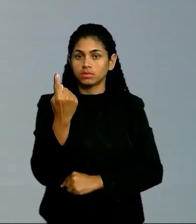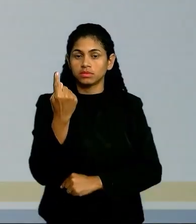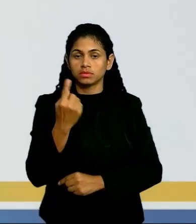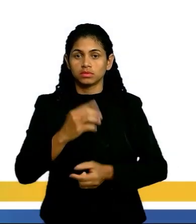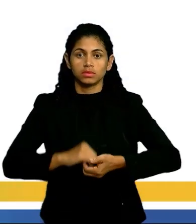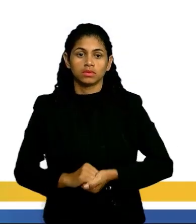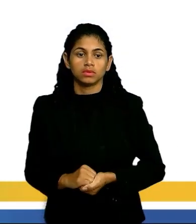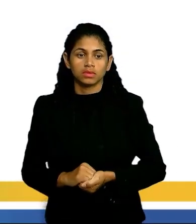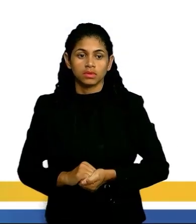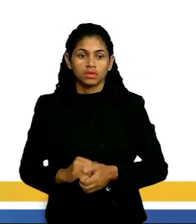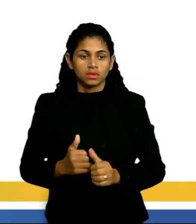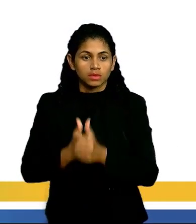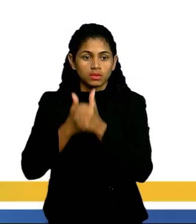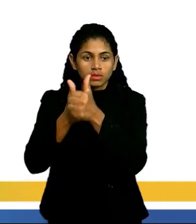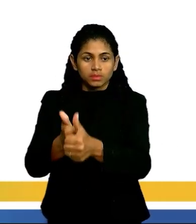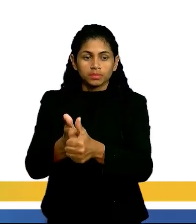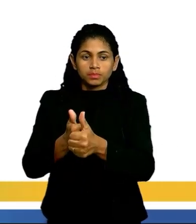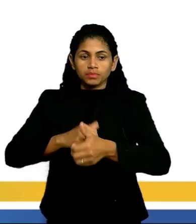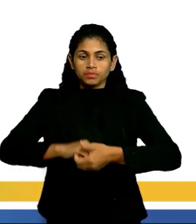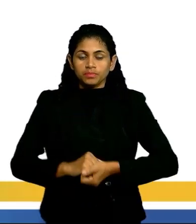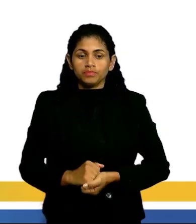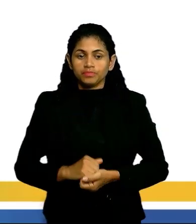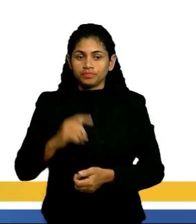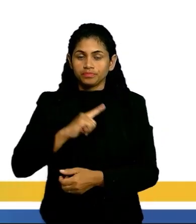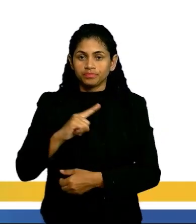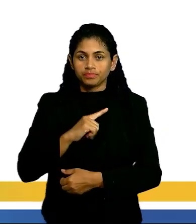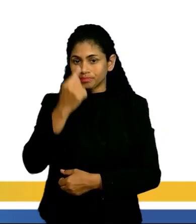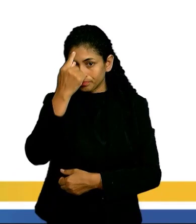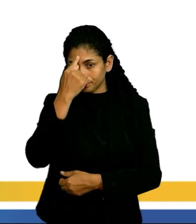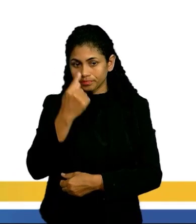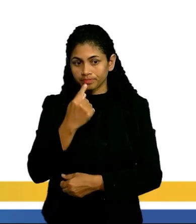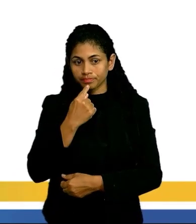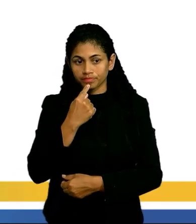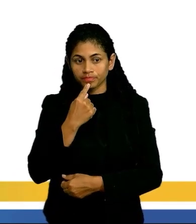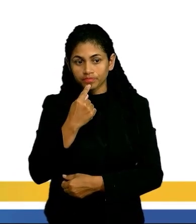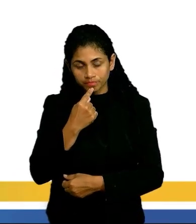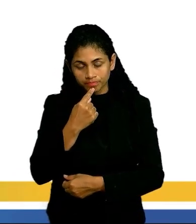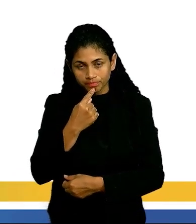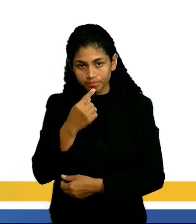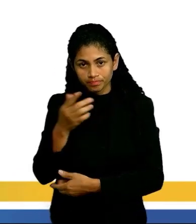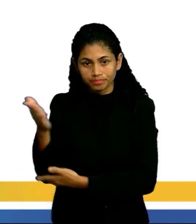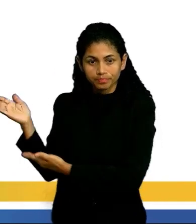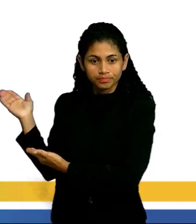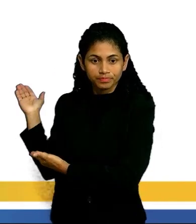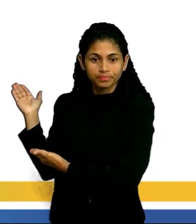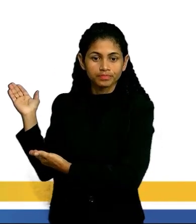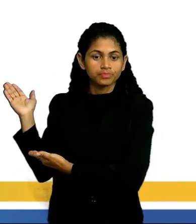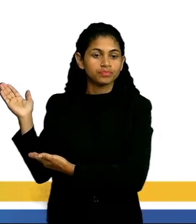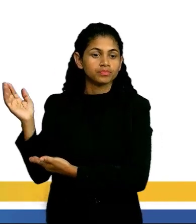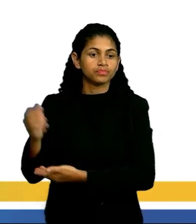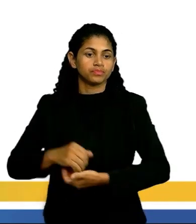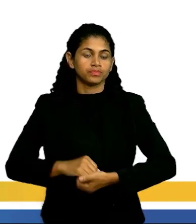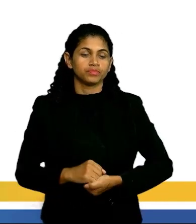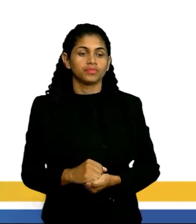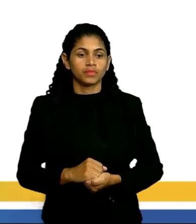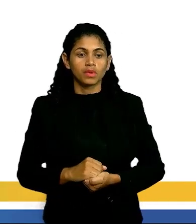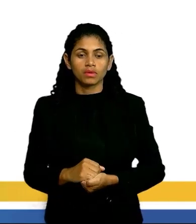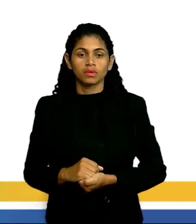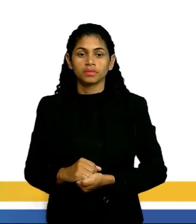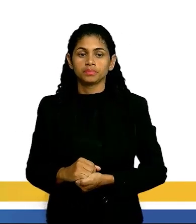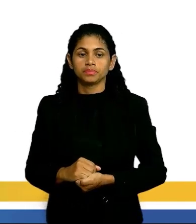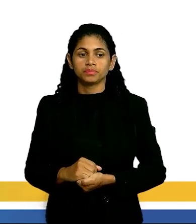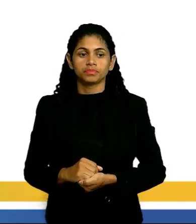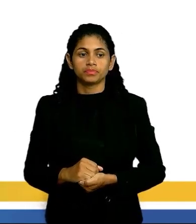acompanha na tela. Aí na tela nós temos uma imagem que mostra aí para vocês o número de oxidação desses elementos que eu